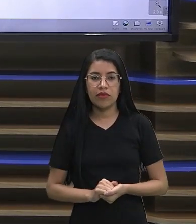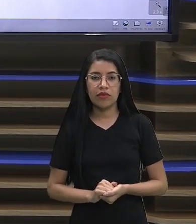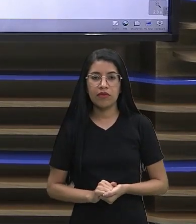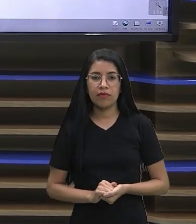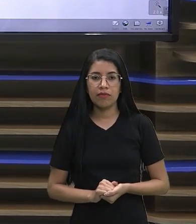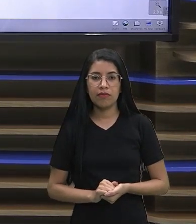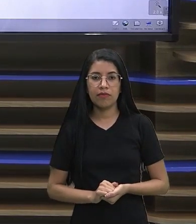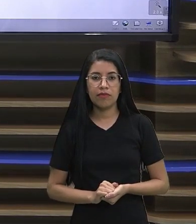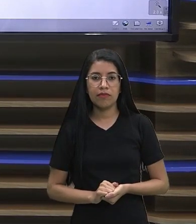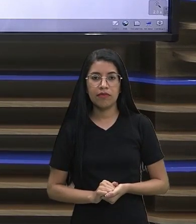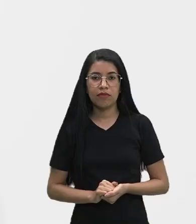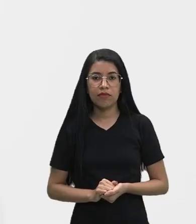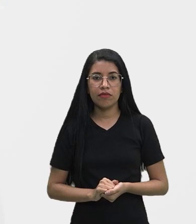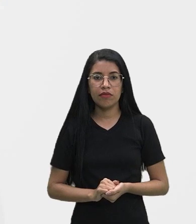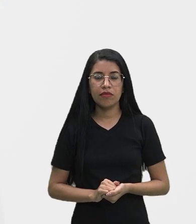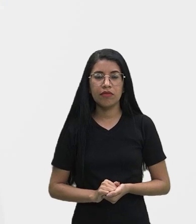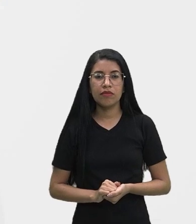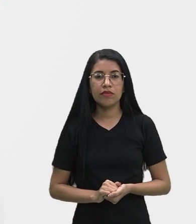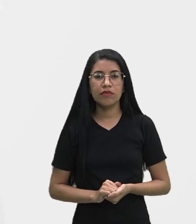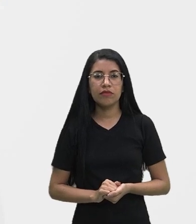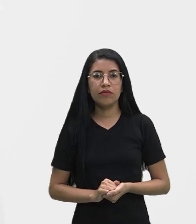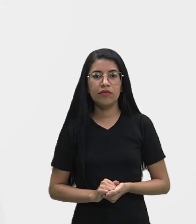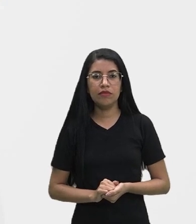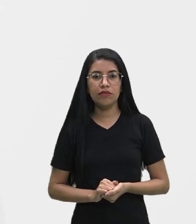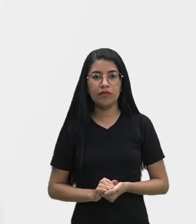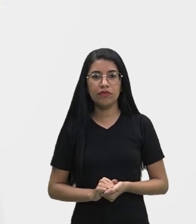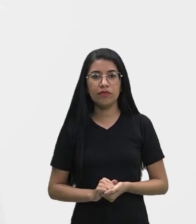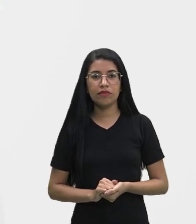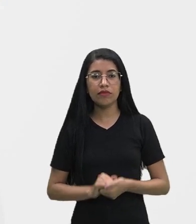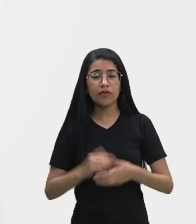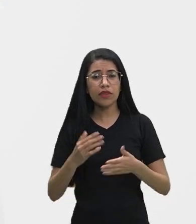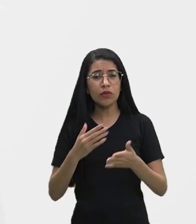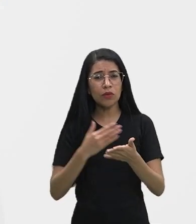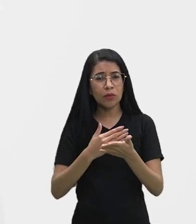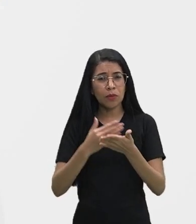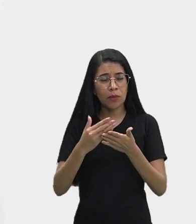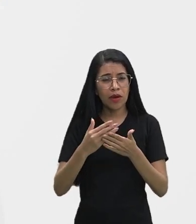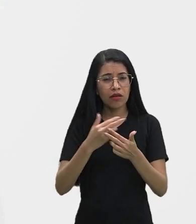uma olhada na nossa próxima imagem. Os primeiros seres